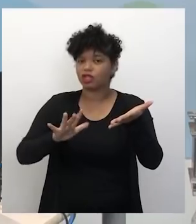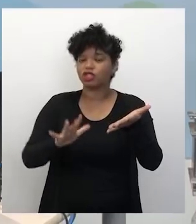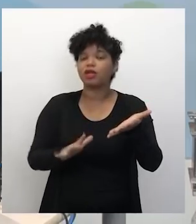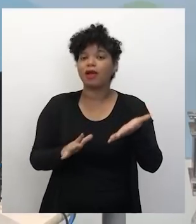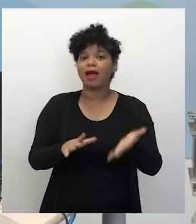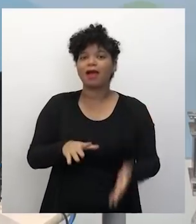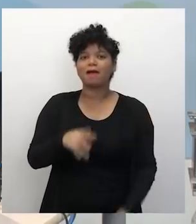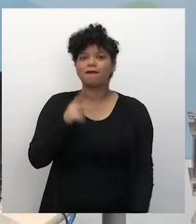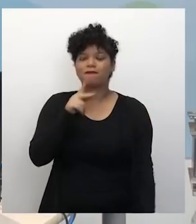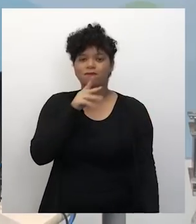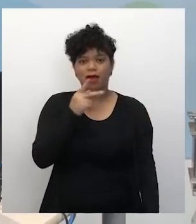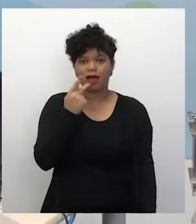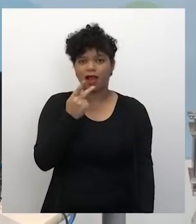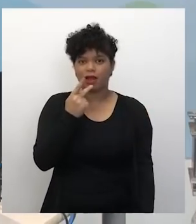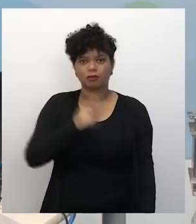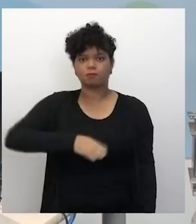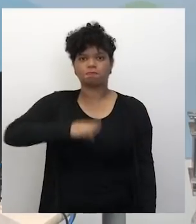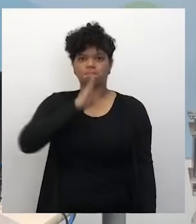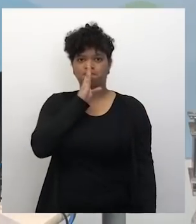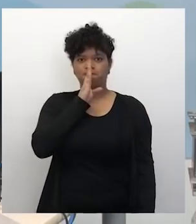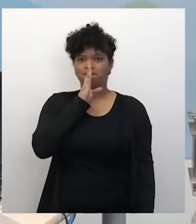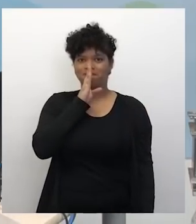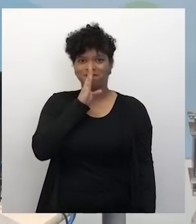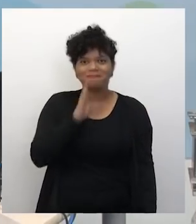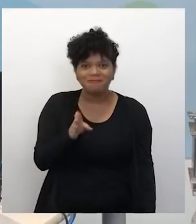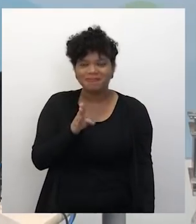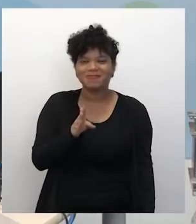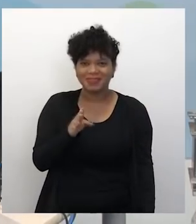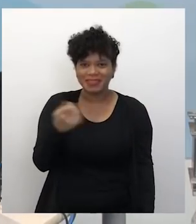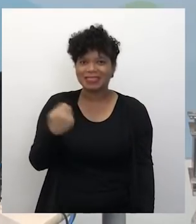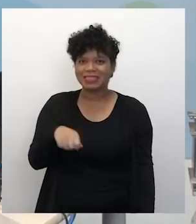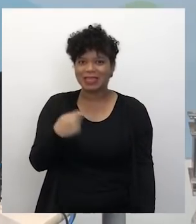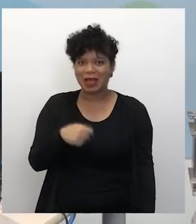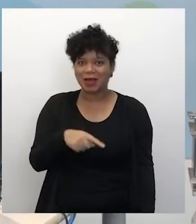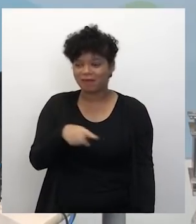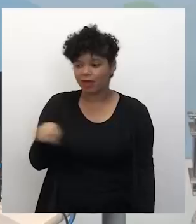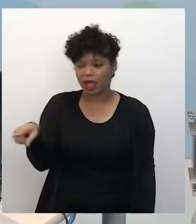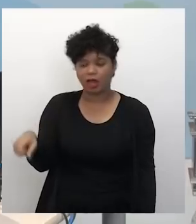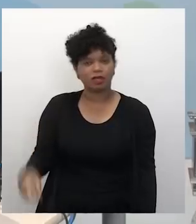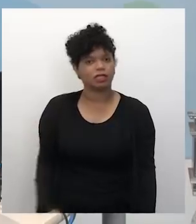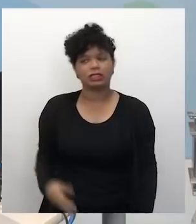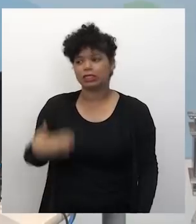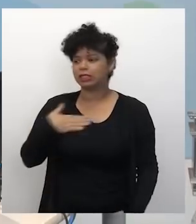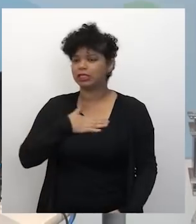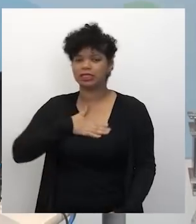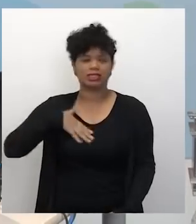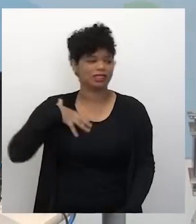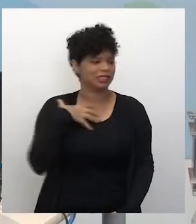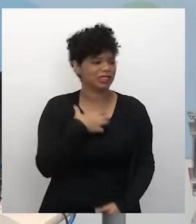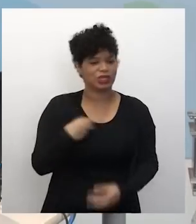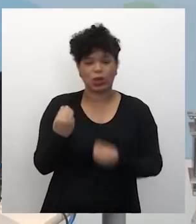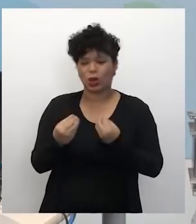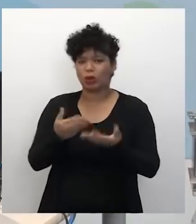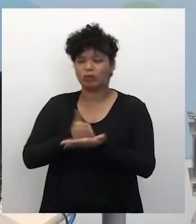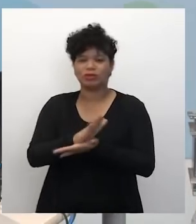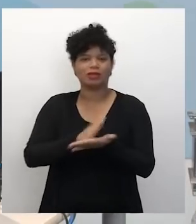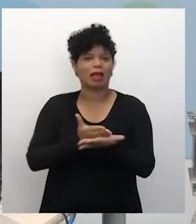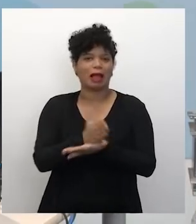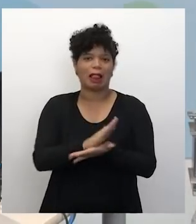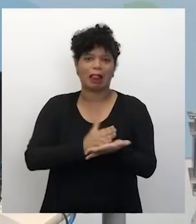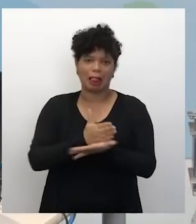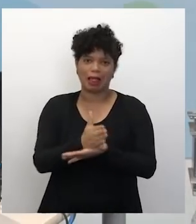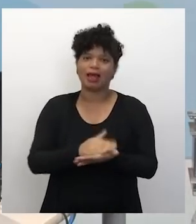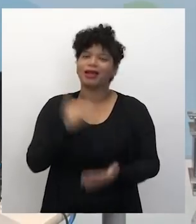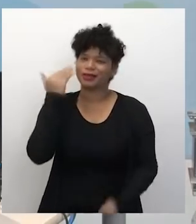falar. Aí foi, assim, um horror para eles, né? 5 minutos sem falar, muito tempo. Aí eles entenderam já